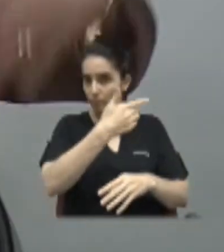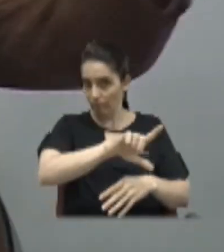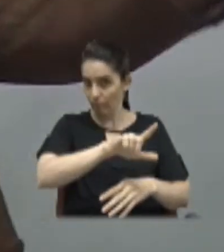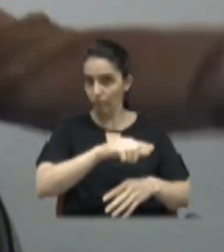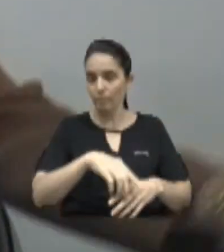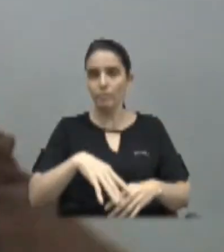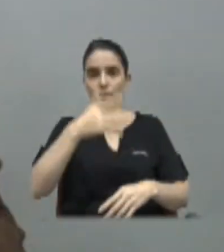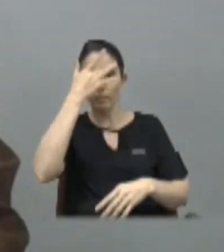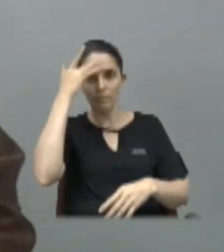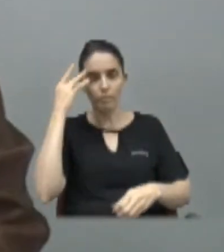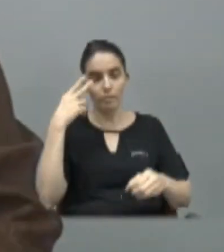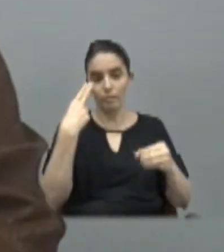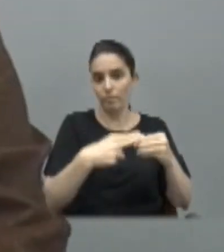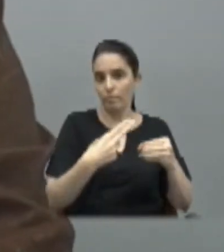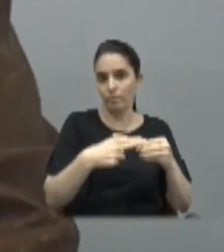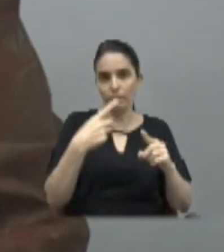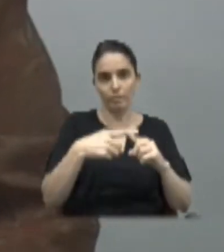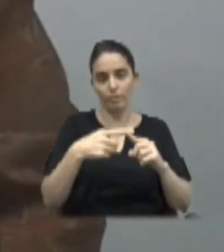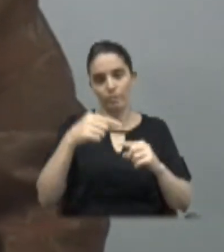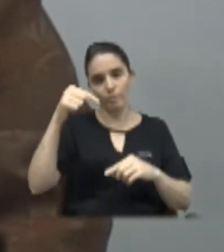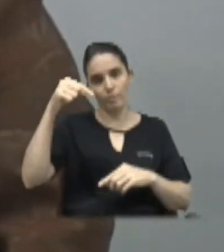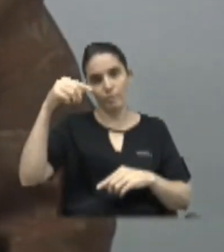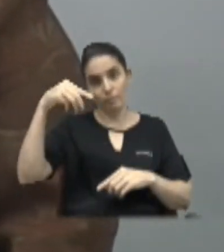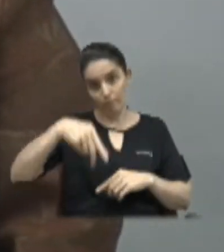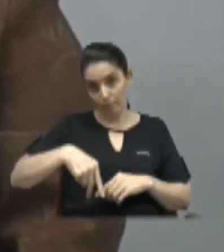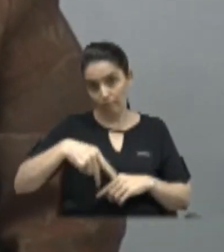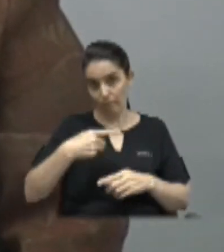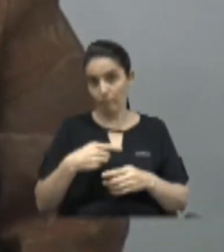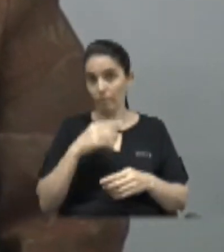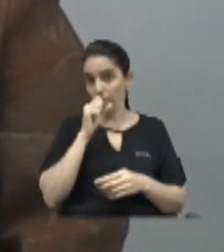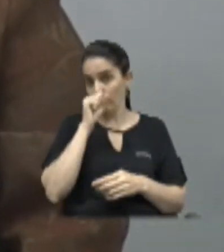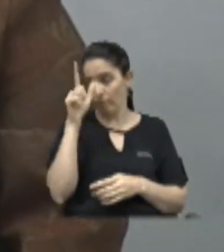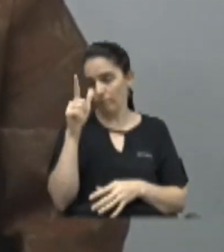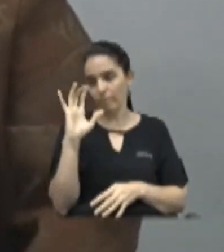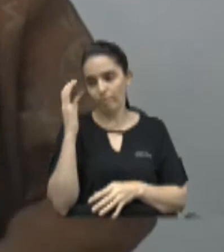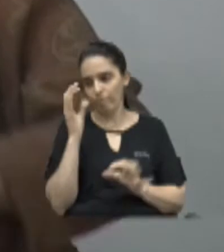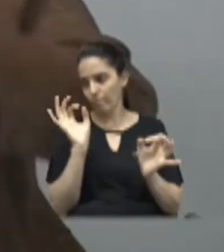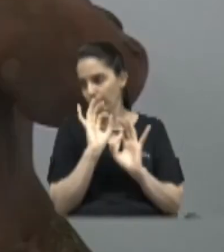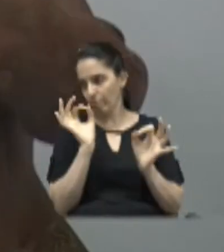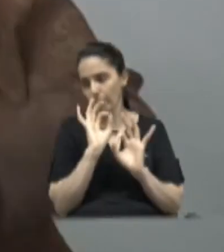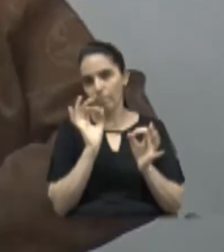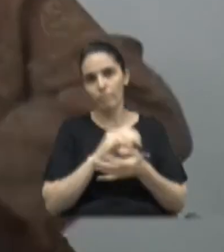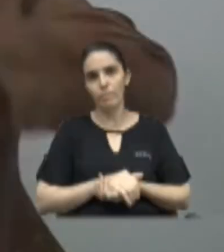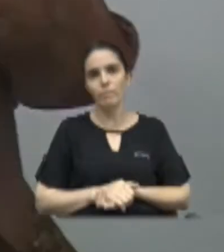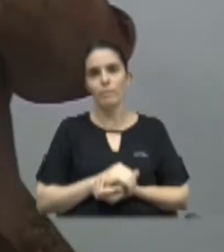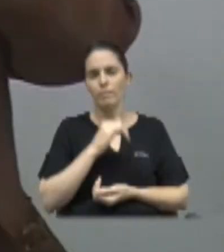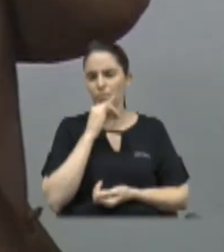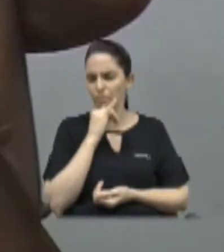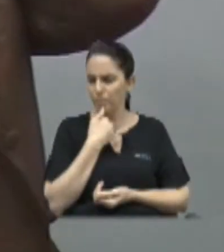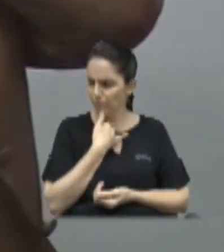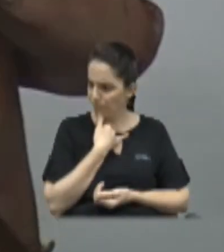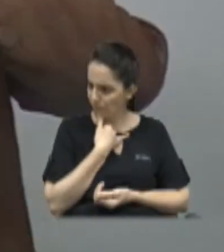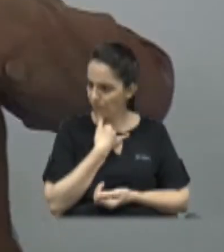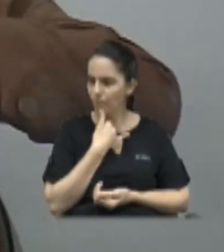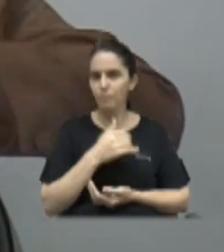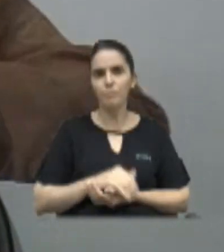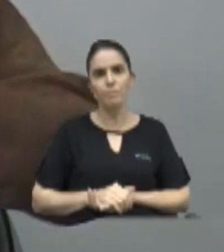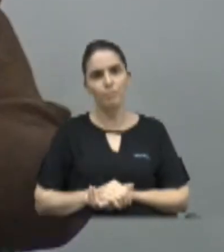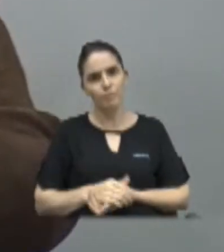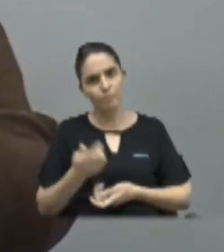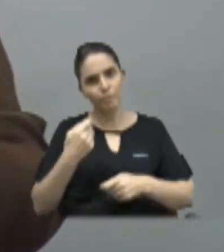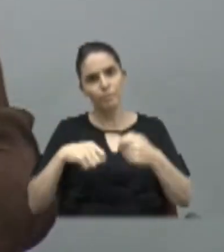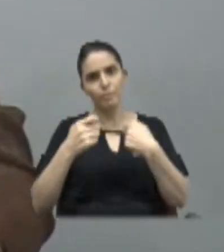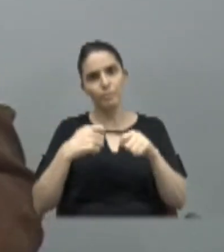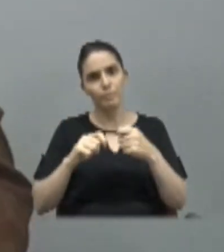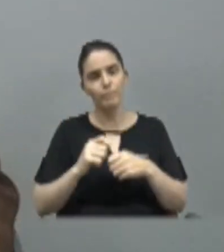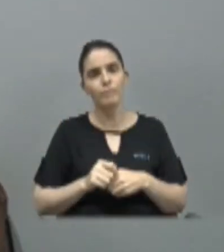gente vai tentando, porque aqui a coisa não está acontecendo. E eu lamento muito por estar numa gestão onde as